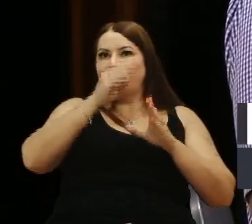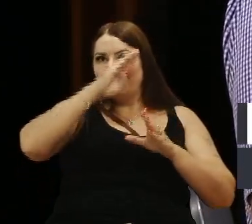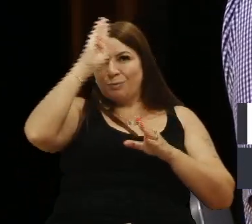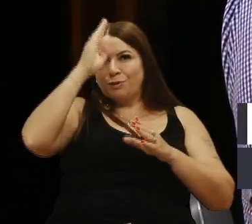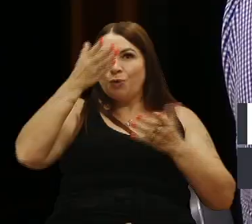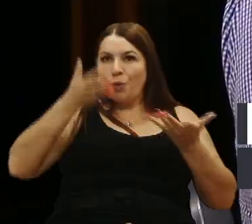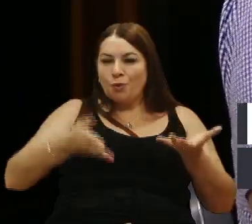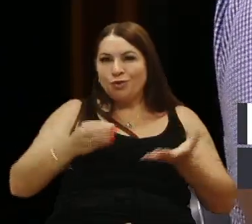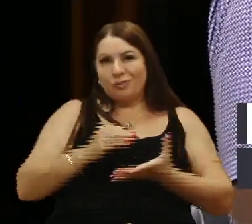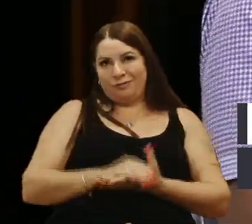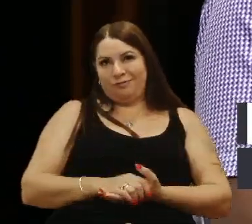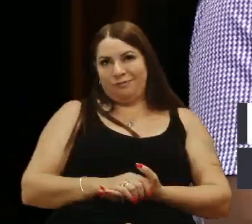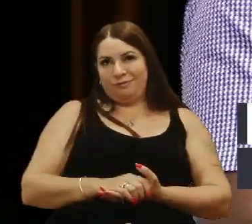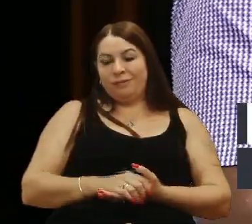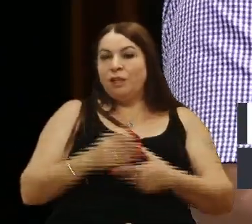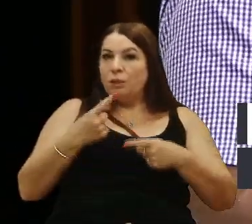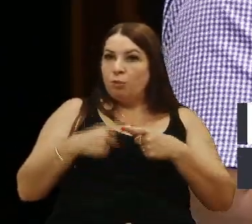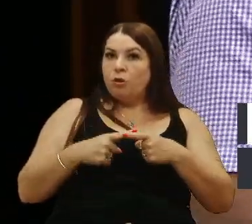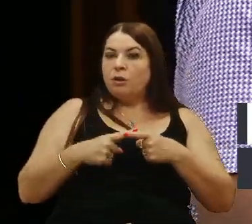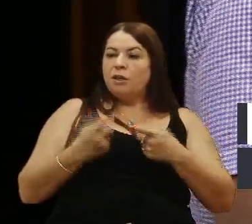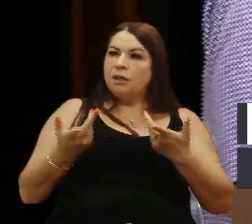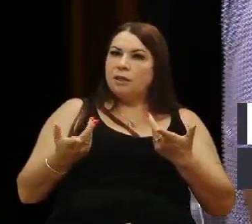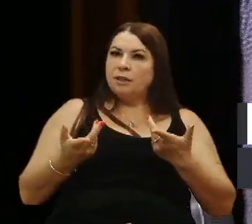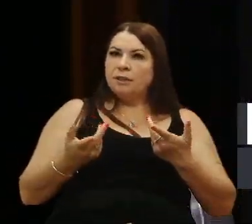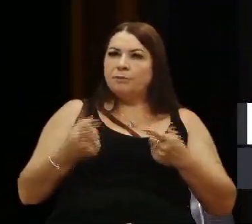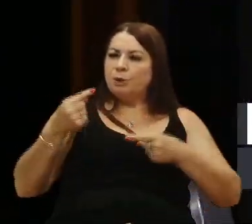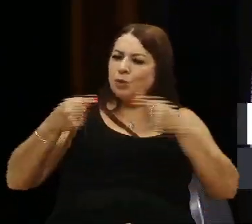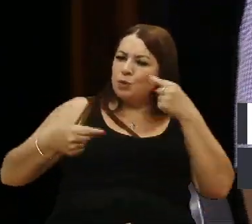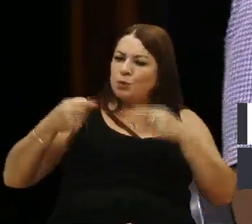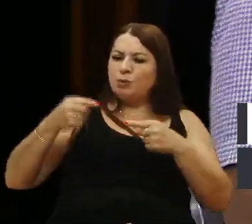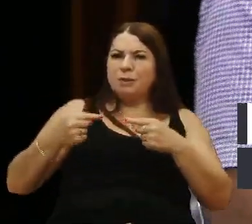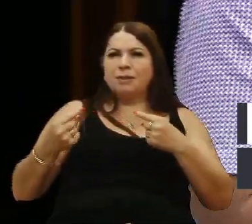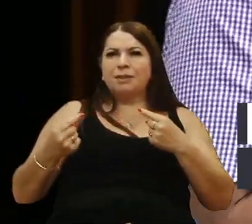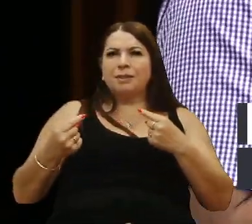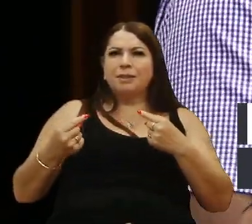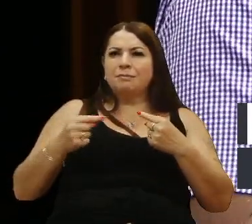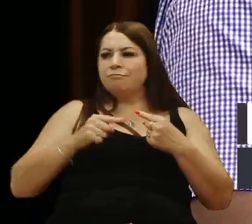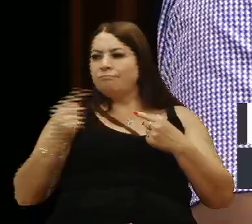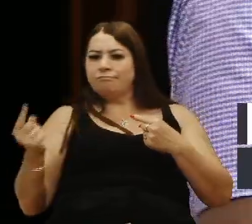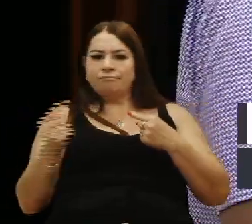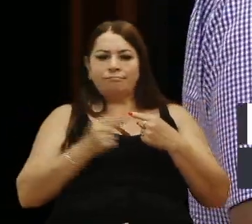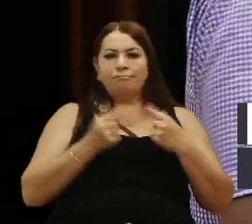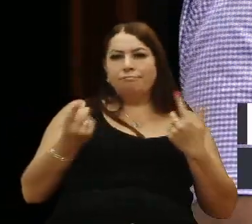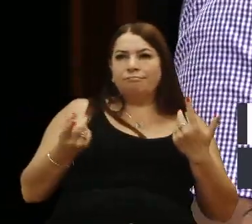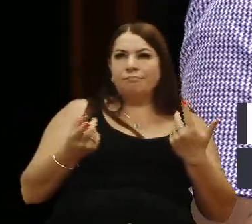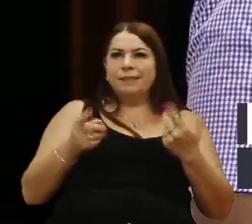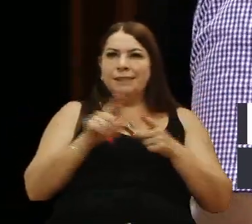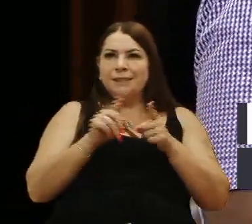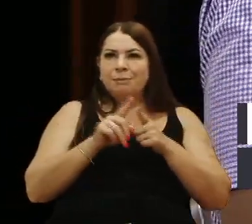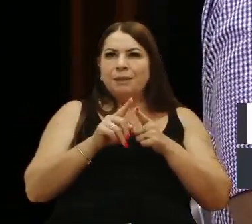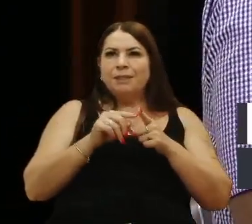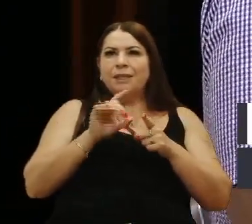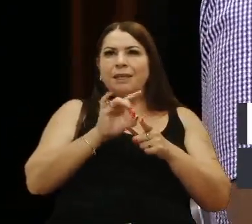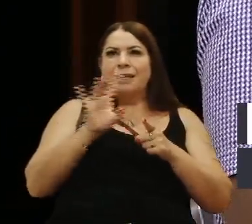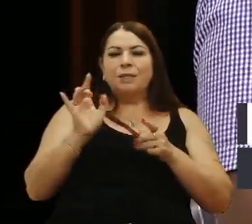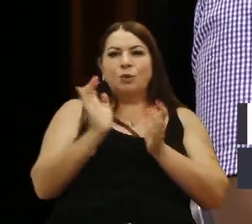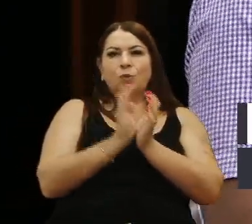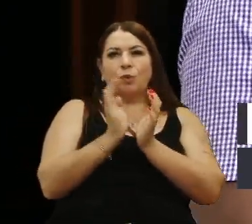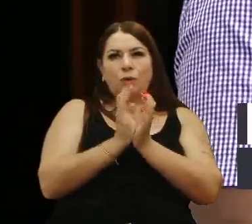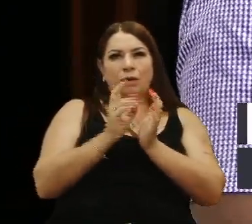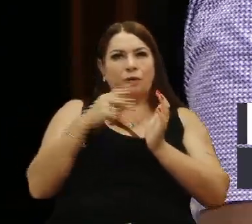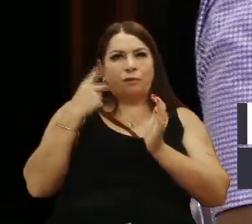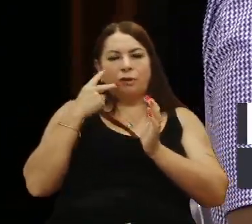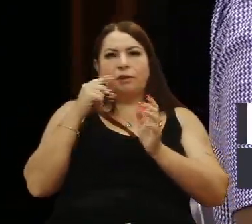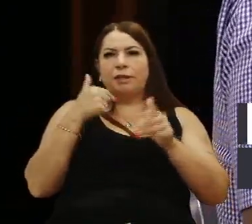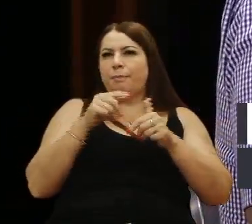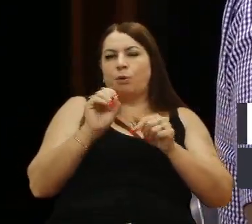atualmente. Porque aí nós ficamos numa discussão muitas vezes tangenciando, e aqui nessa casa cada colega parlamentar